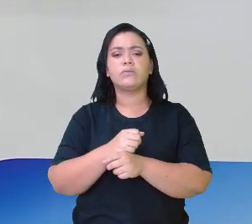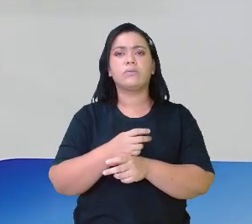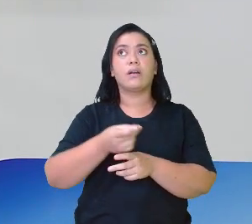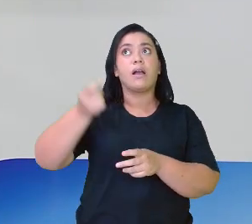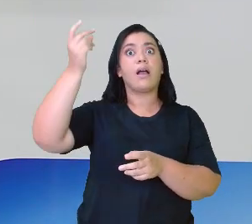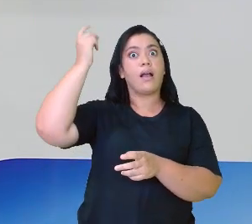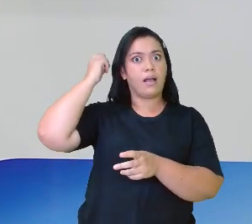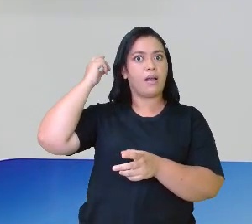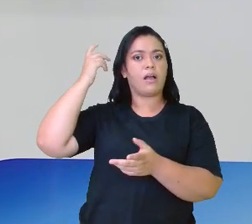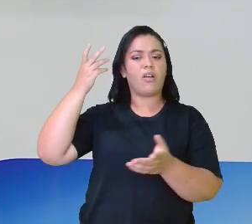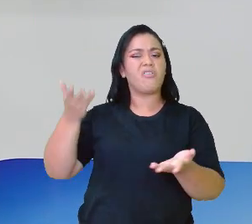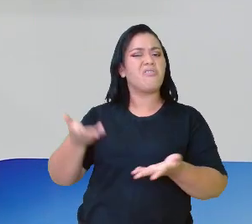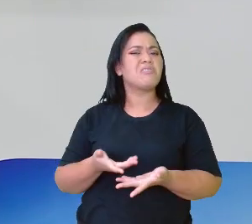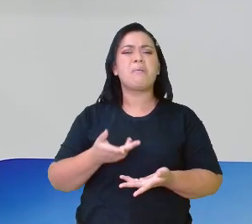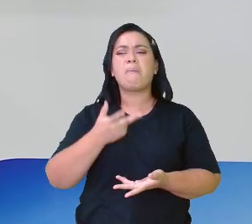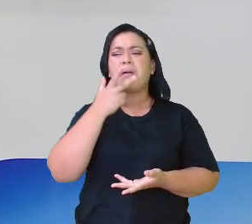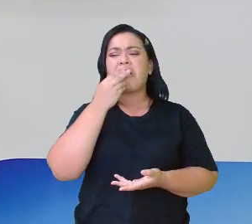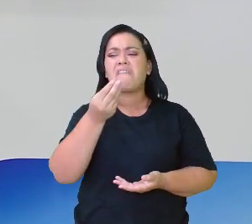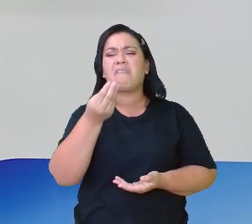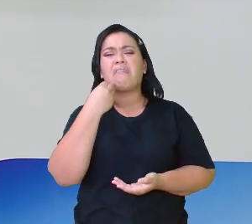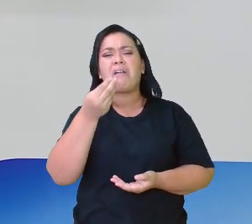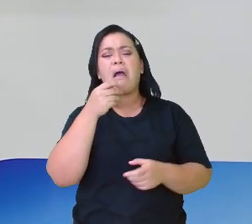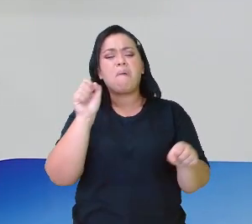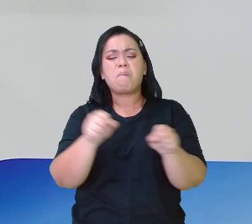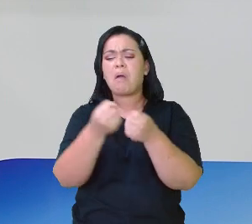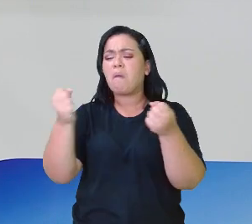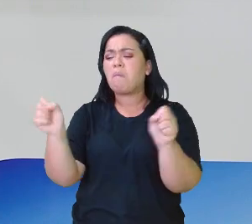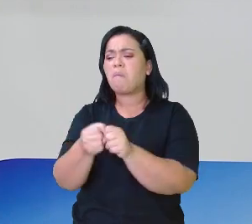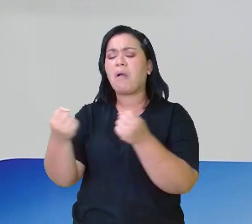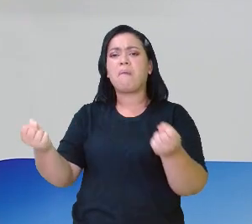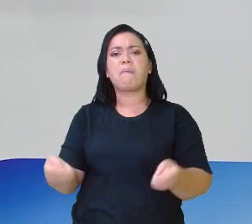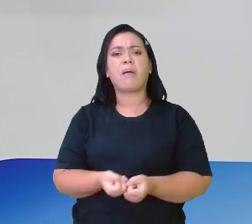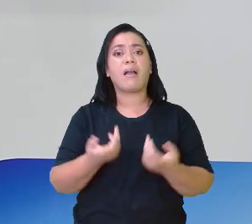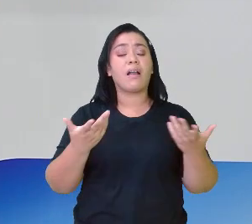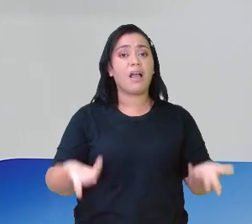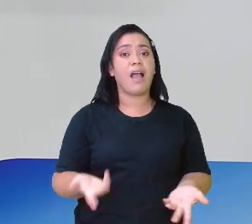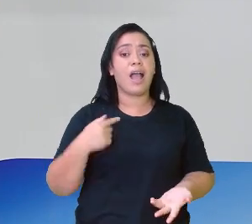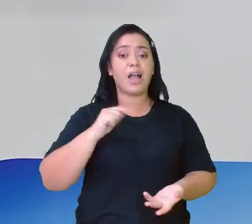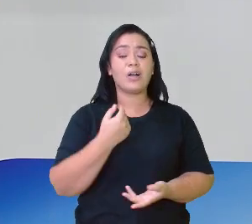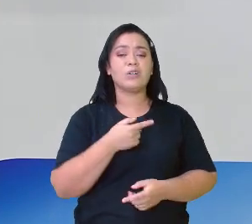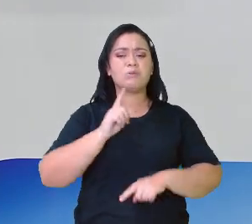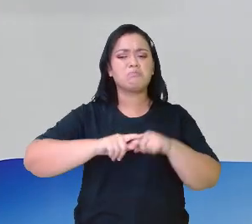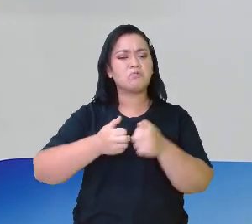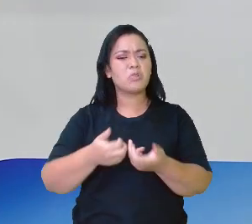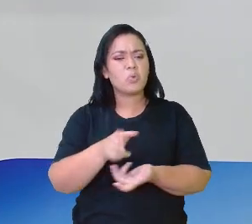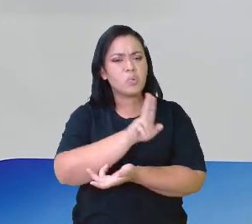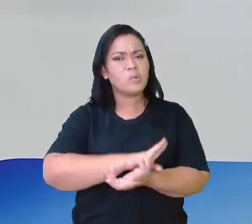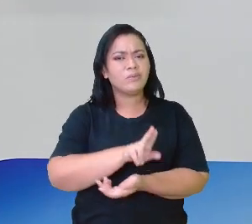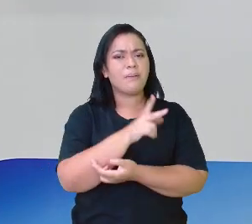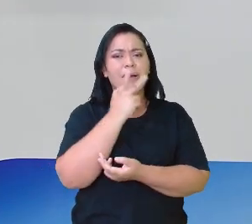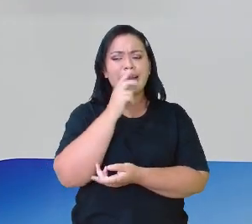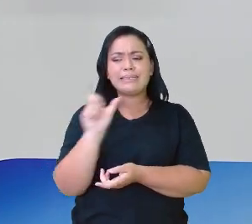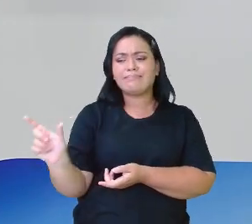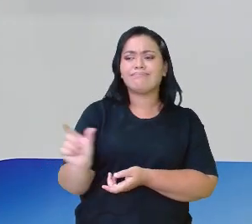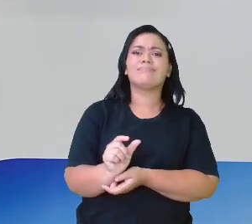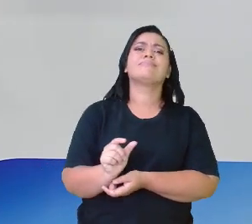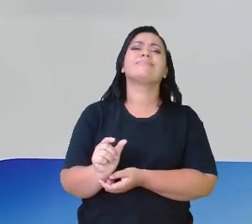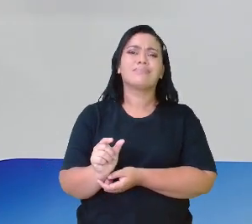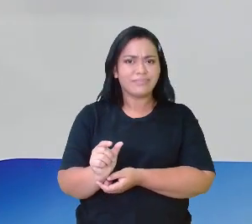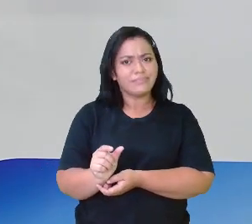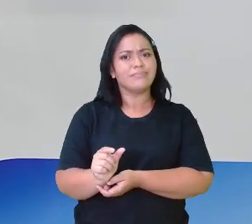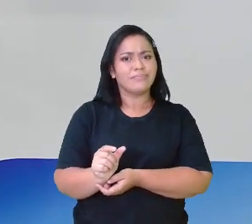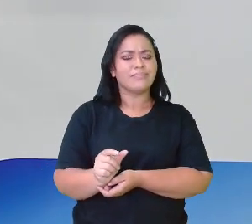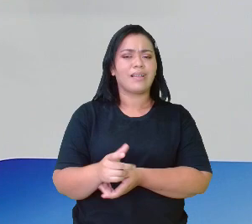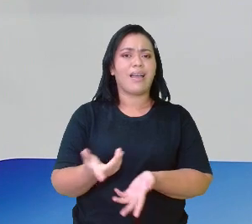muito tempo atrás. Hoje em dia, a durabilidade dos próprios produtos que a gente está consumindo está mais curta, a vida útil